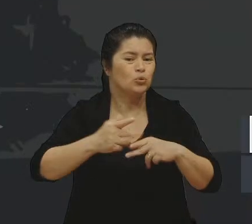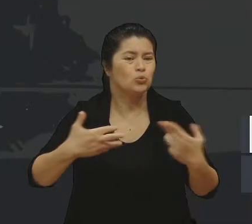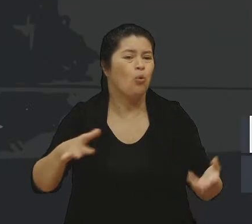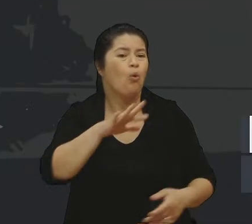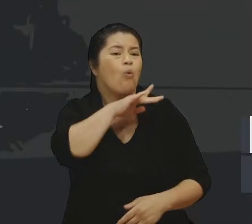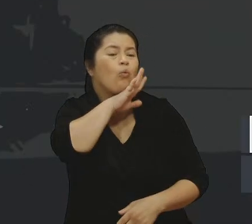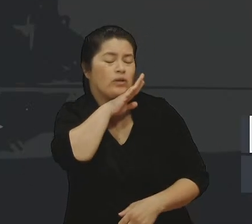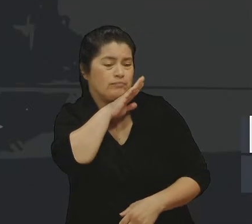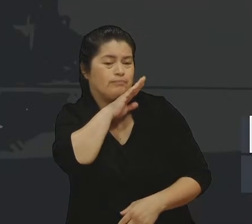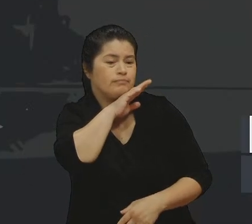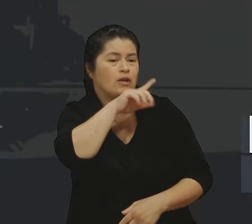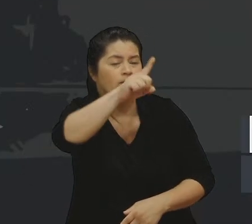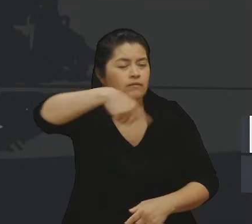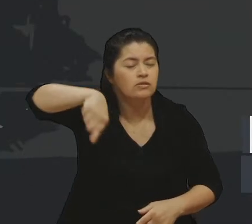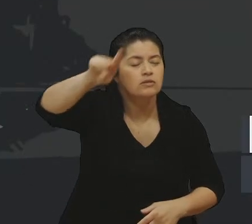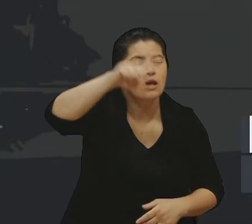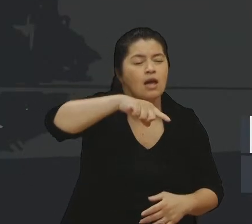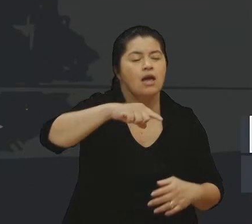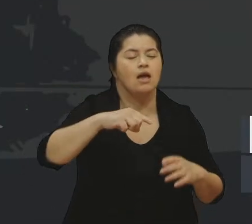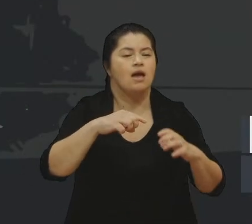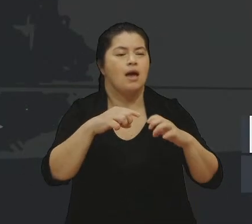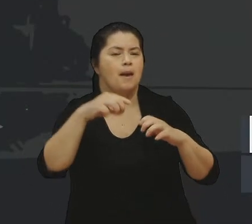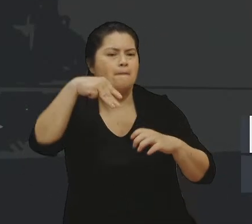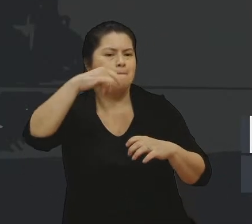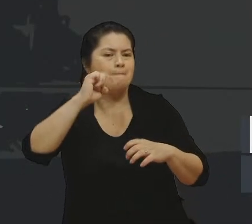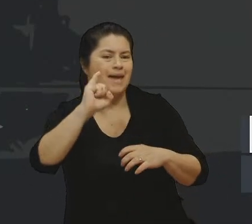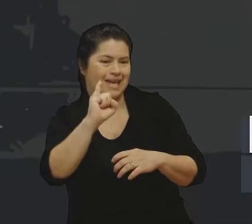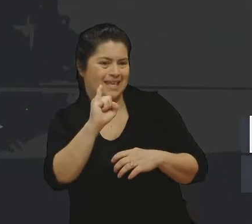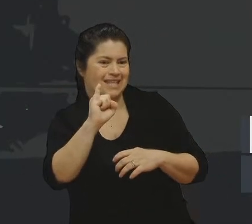são microempreendedores meia, assim, bem na fase inicial?